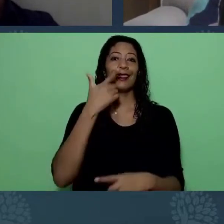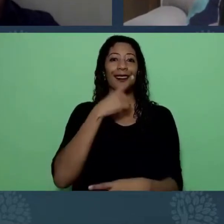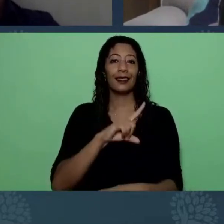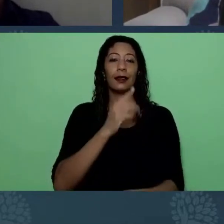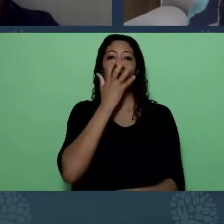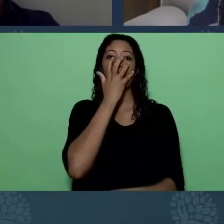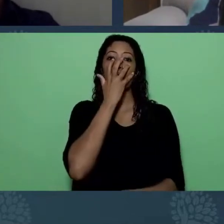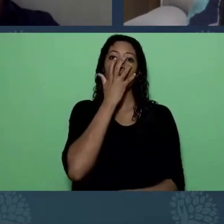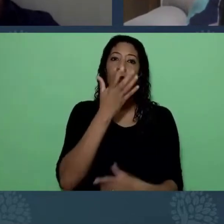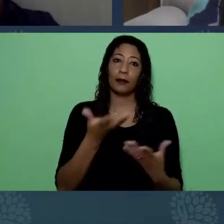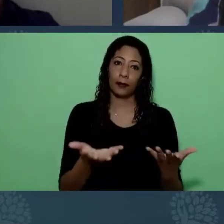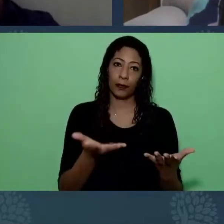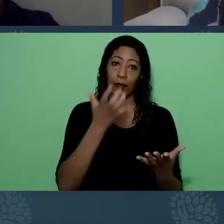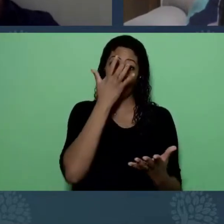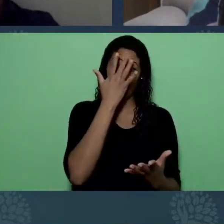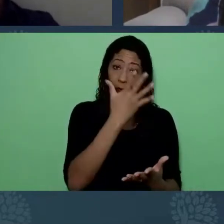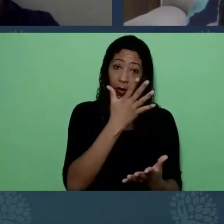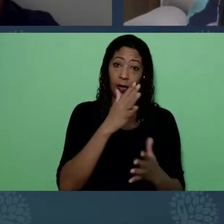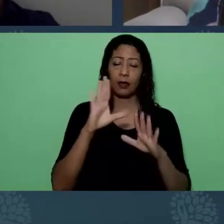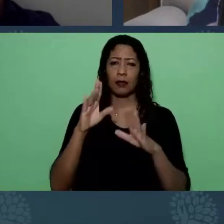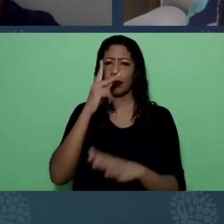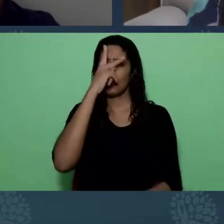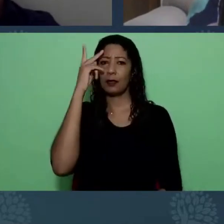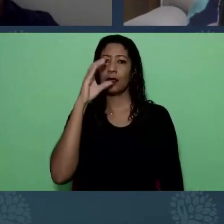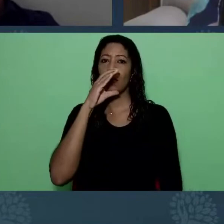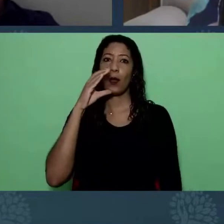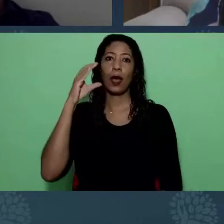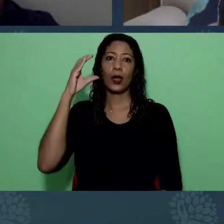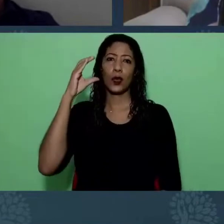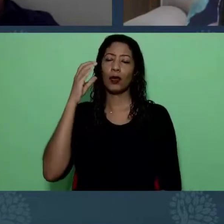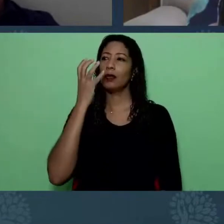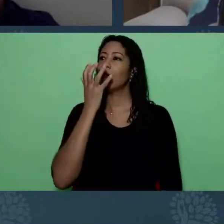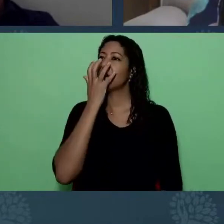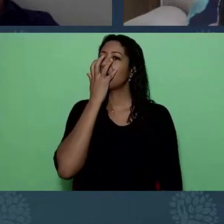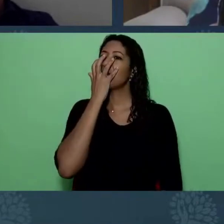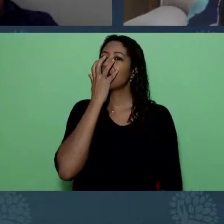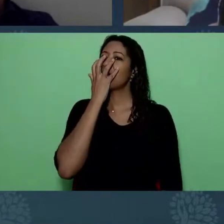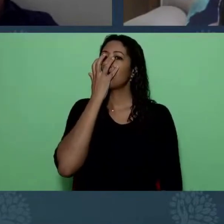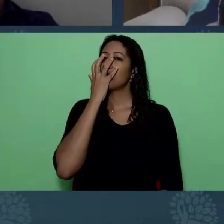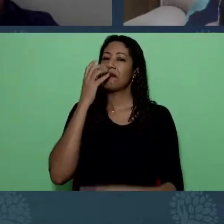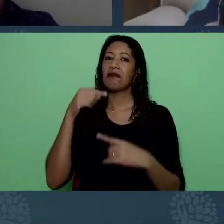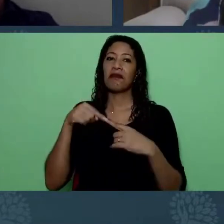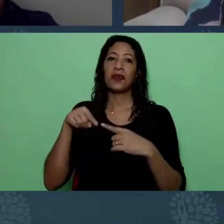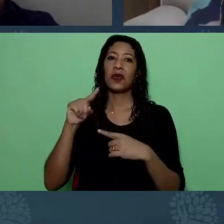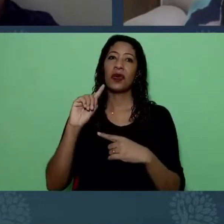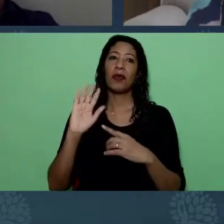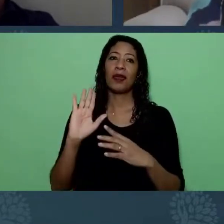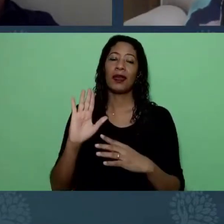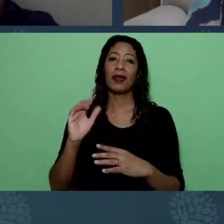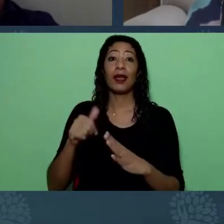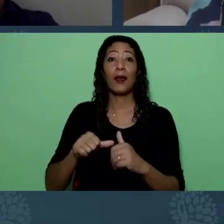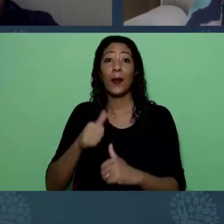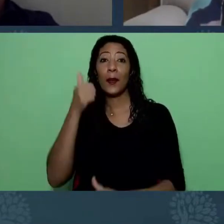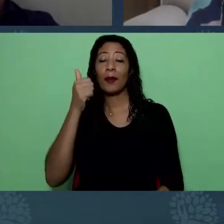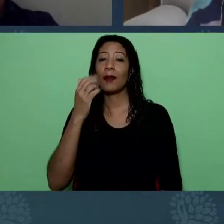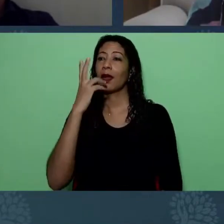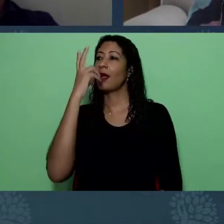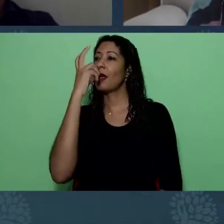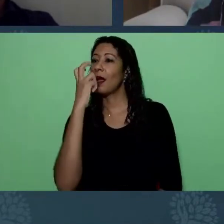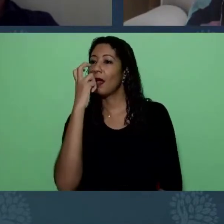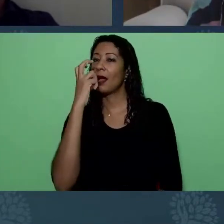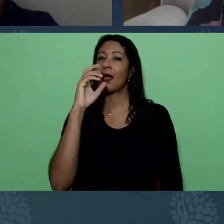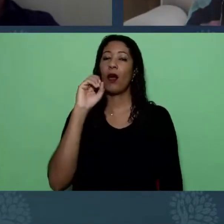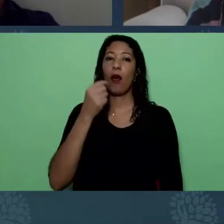mais eficaz. Mas no adulto, por exemplo, a nebulização não é mais eficaz do que usar a bombinha, do que usar um dispositivo de